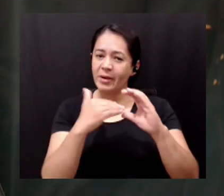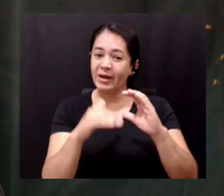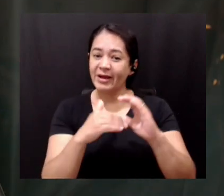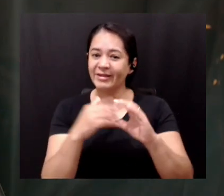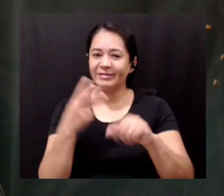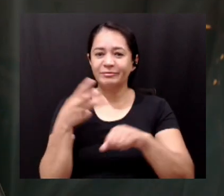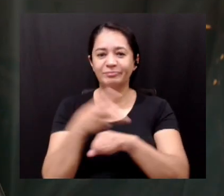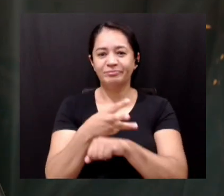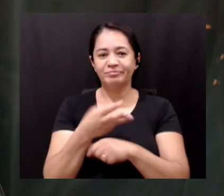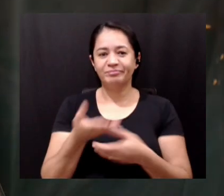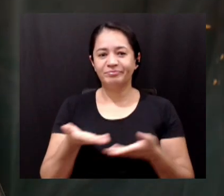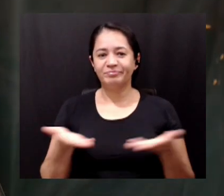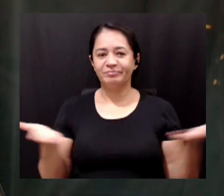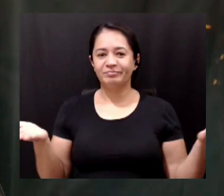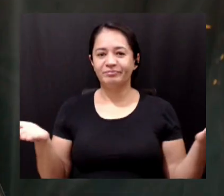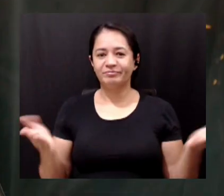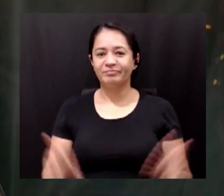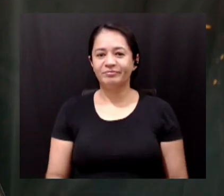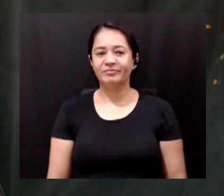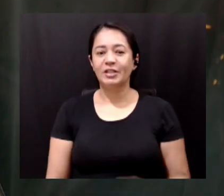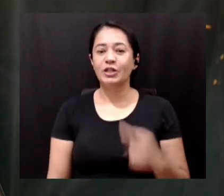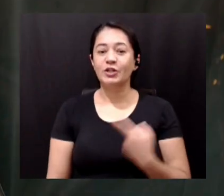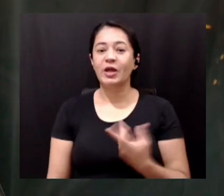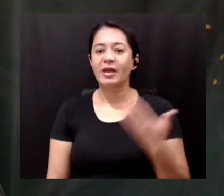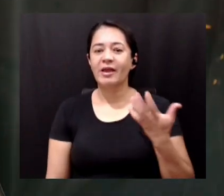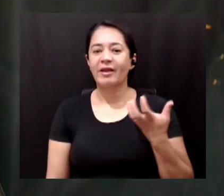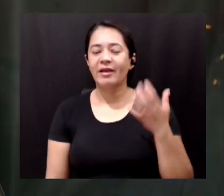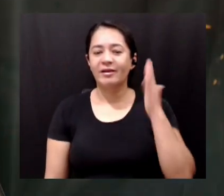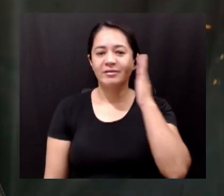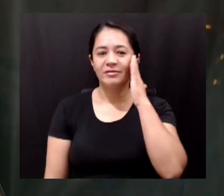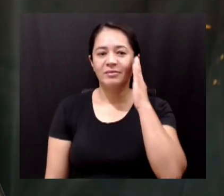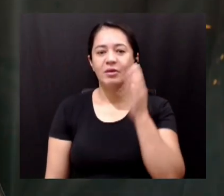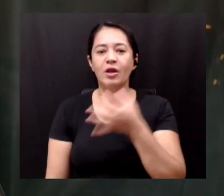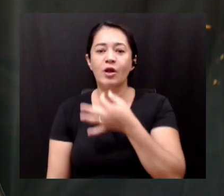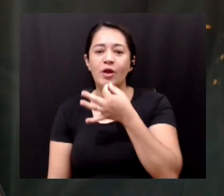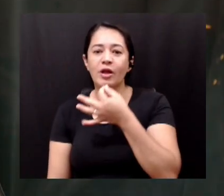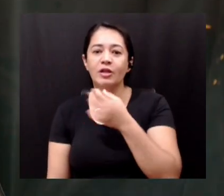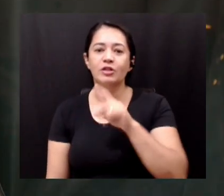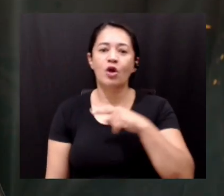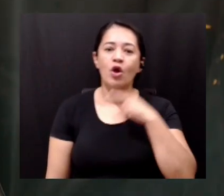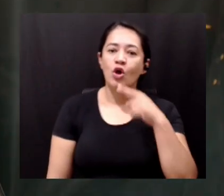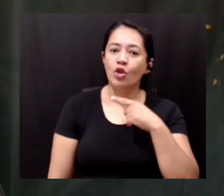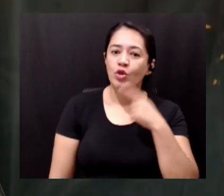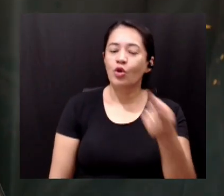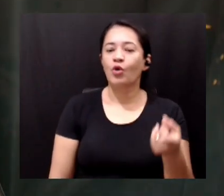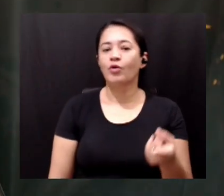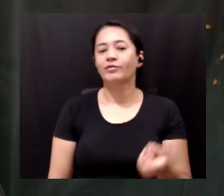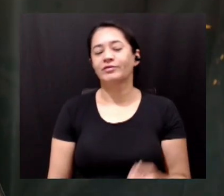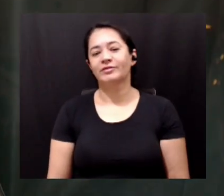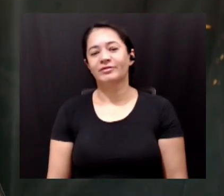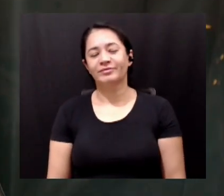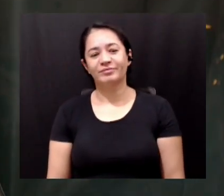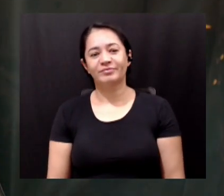978293776, a gente quer saber aí a sua dúvida, ou então o seu depoimento, tá? Mas agora nós vamos chamar o